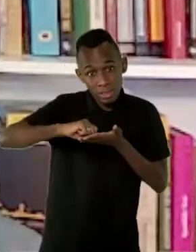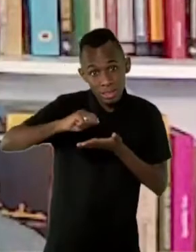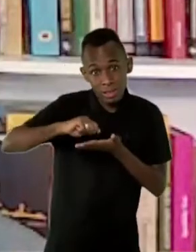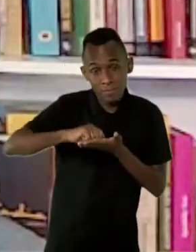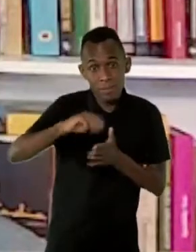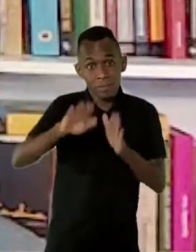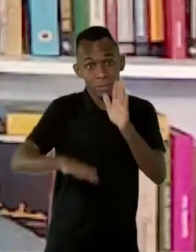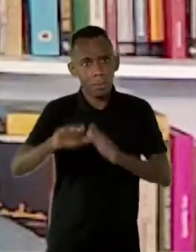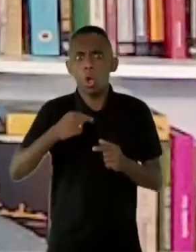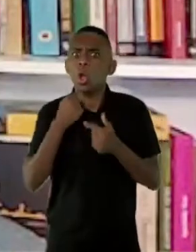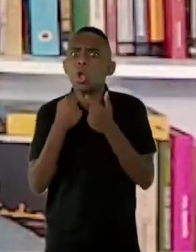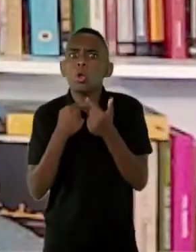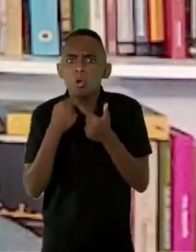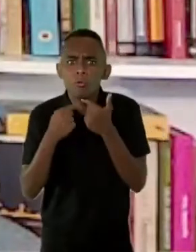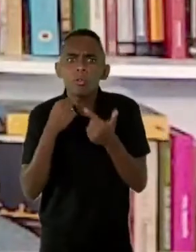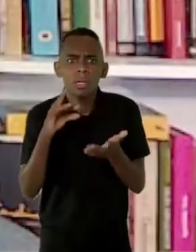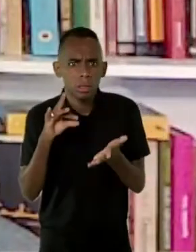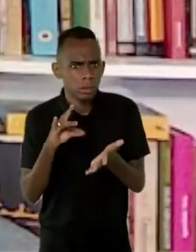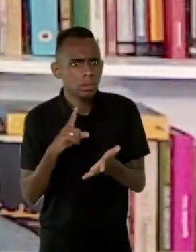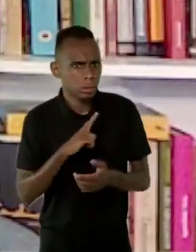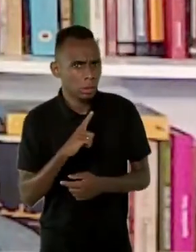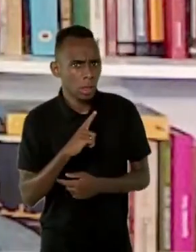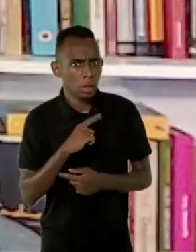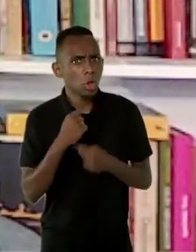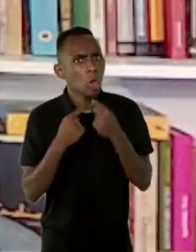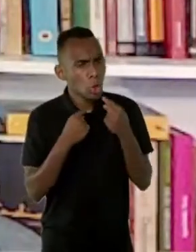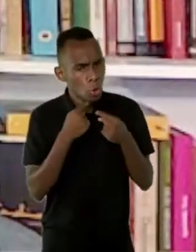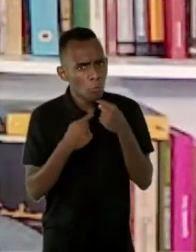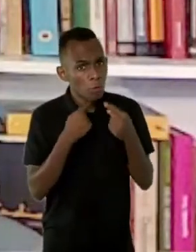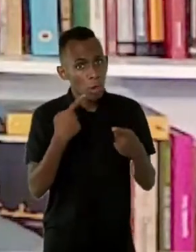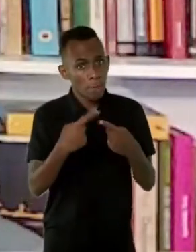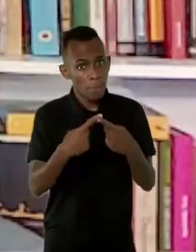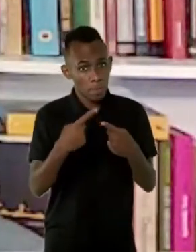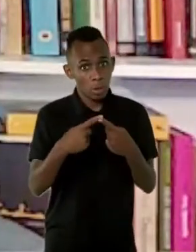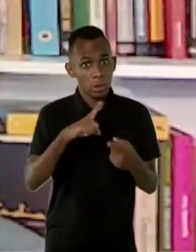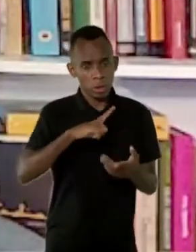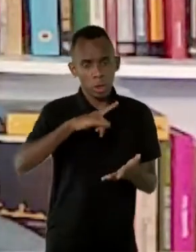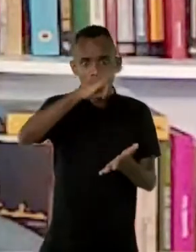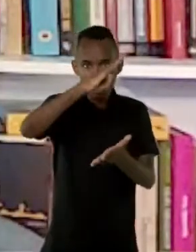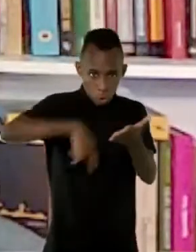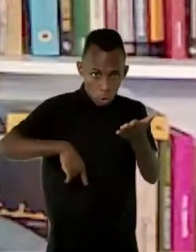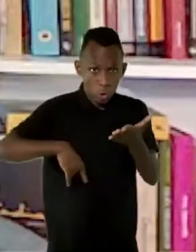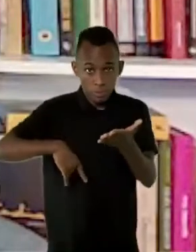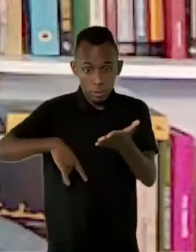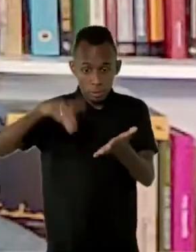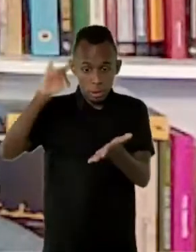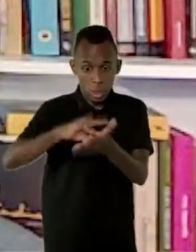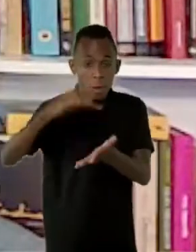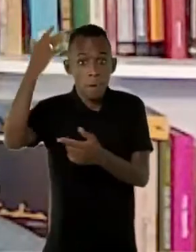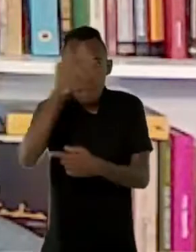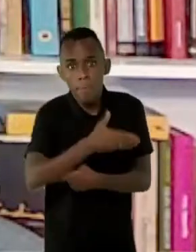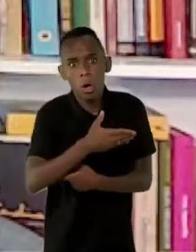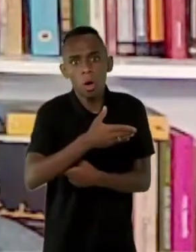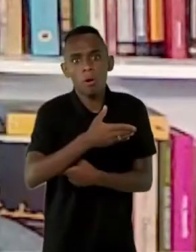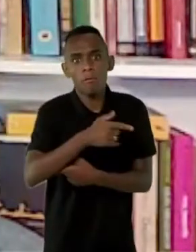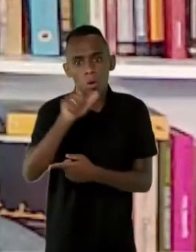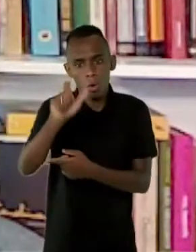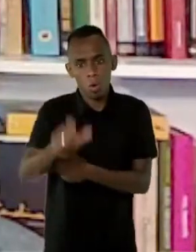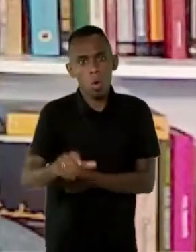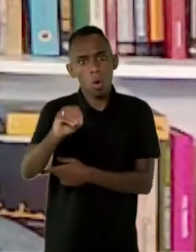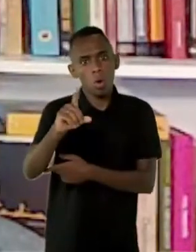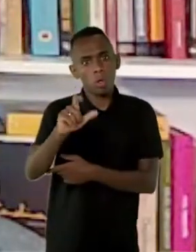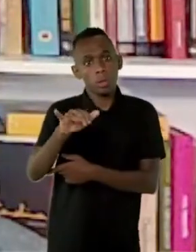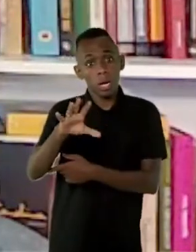muito duvidoso sobre o que escreve. Porque eu tenho documentos, por exemplo, o Aldário guardou muitos documentos,